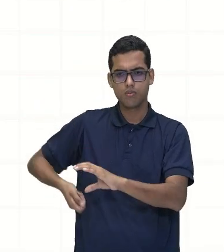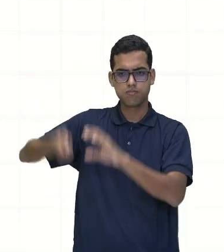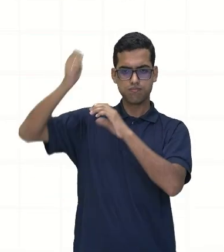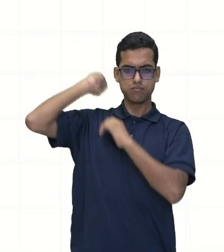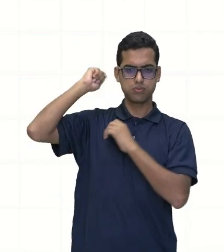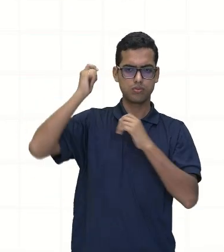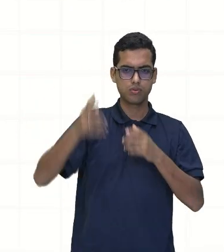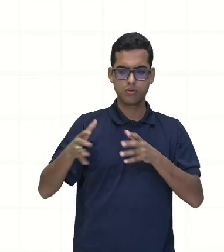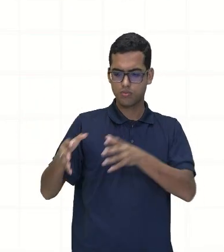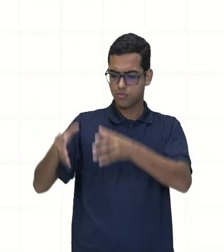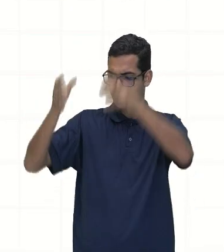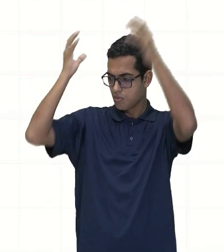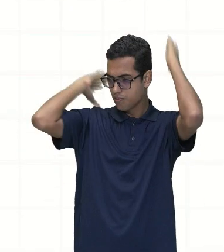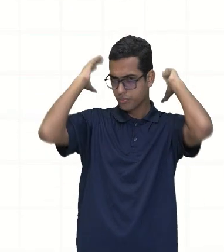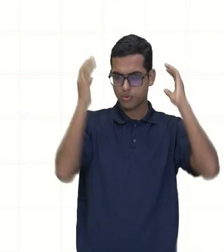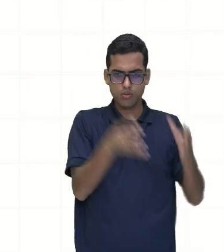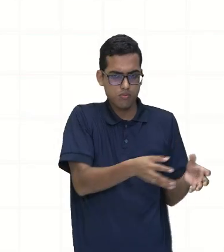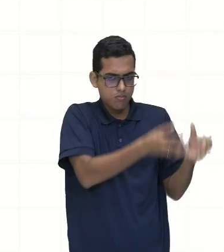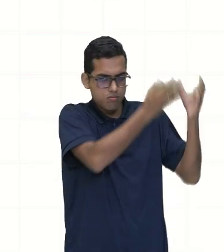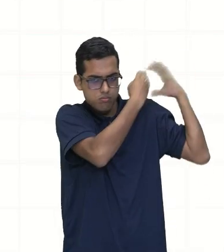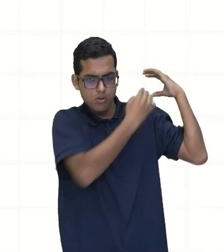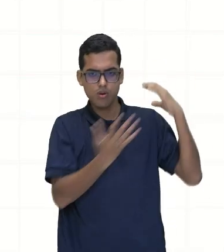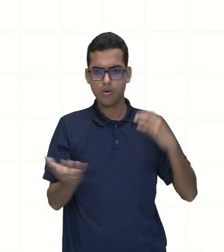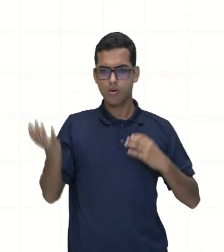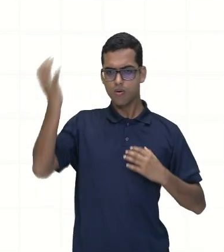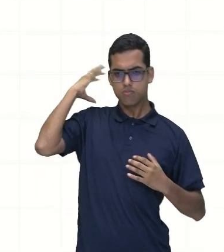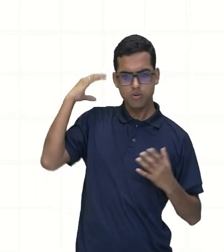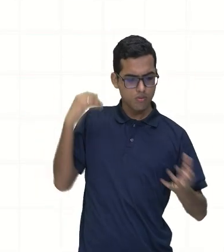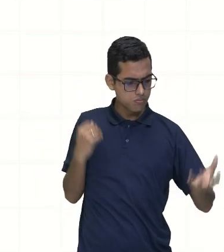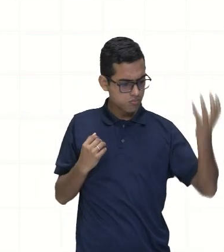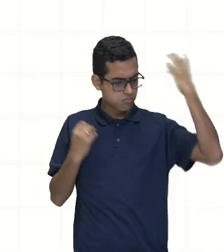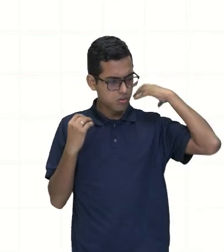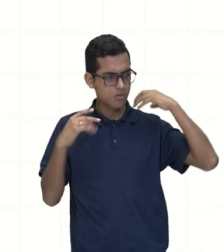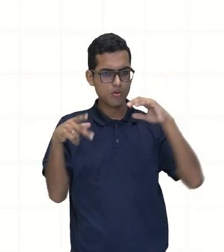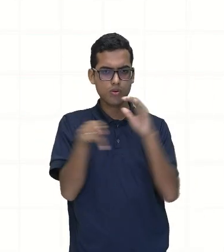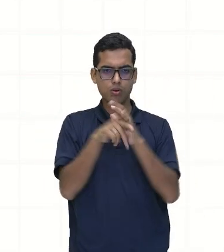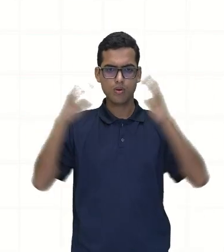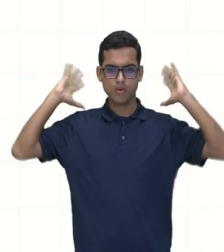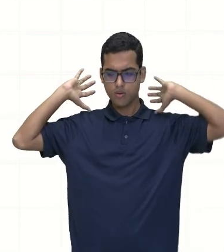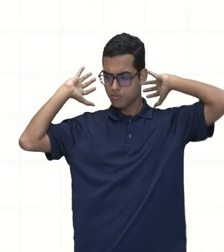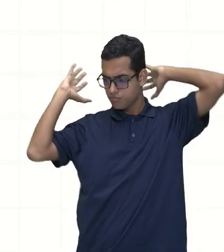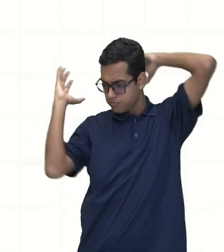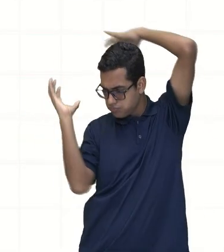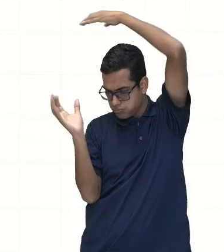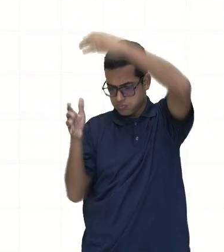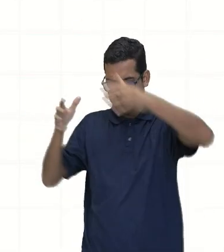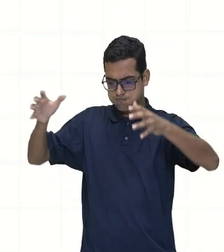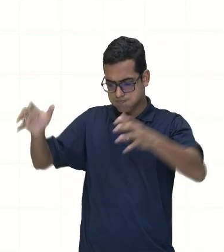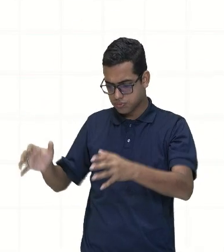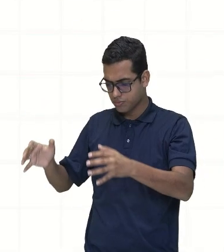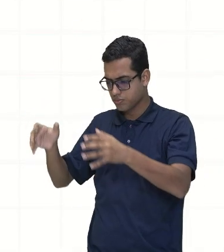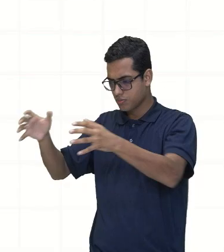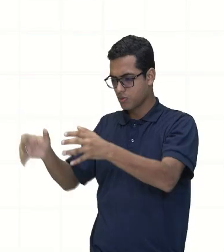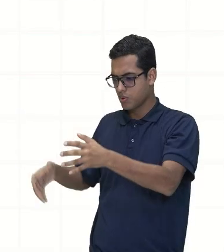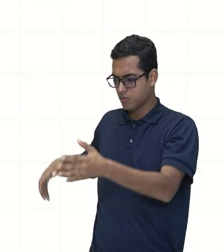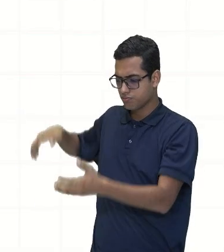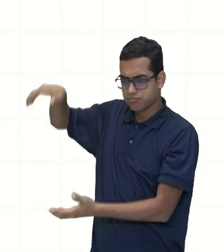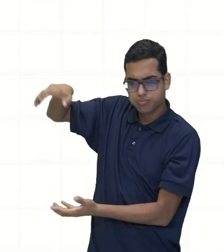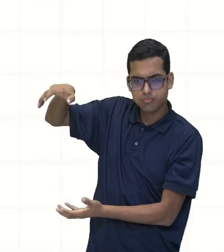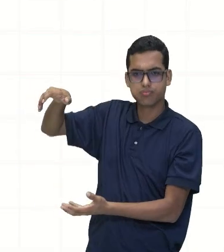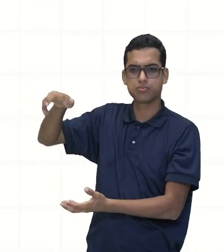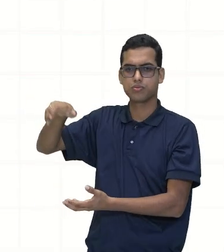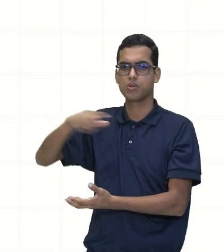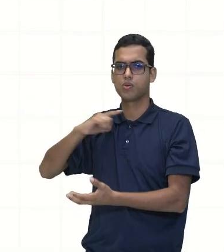aí nesses cestos. Quando os pães estão cheios, eles são descarregados em um local, né? E aí nós temos as